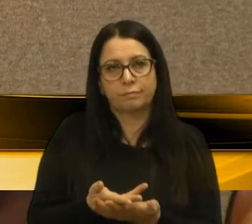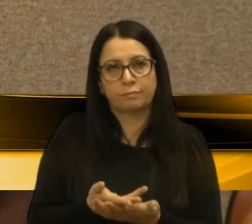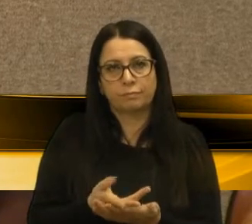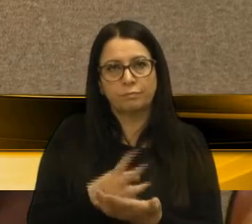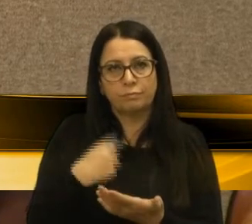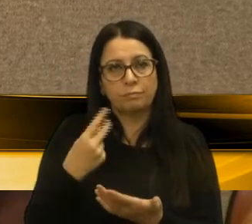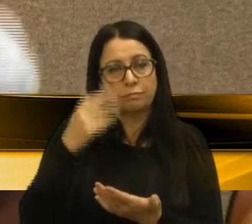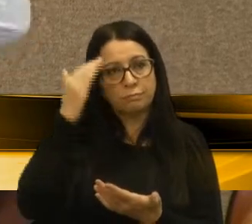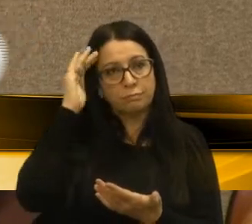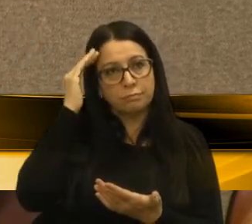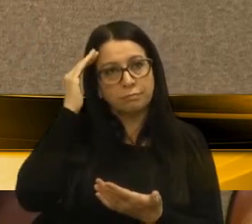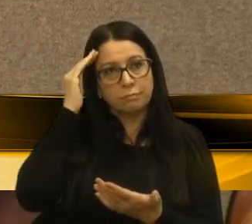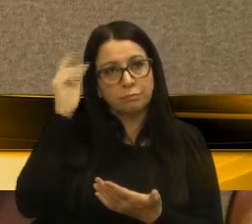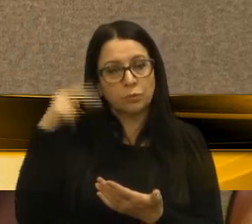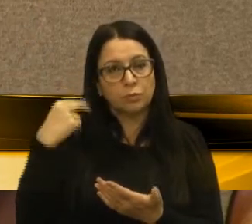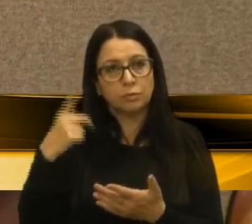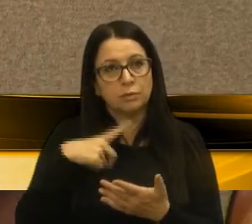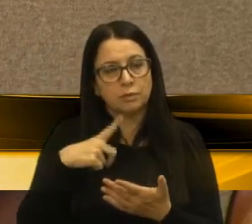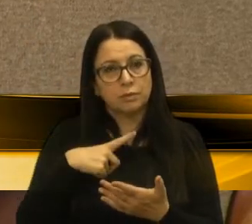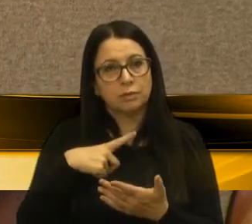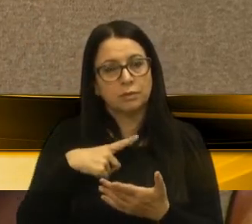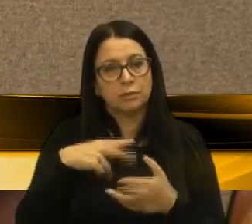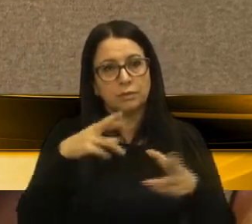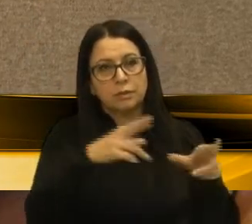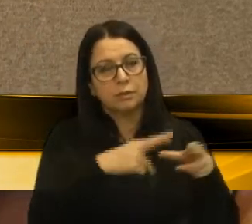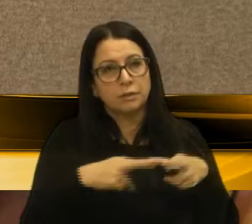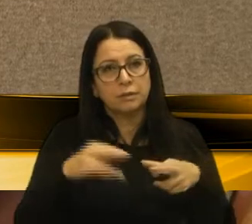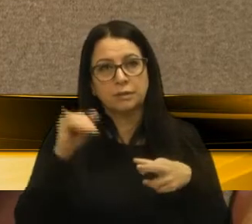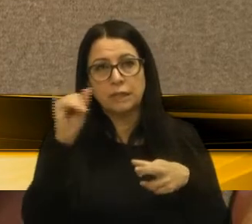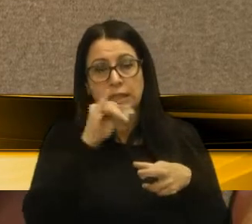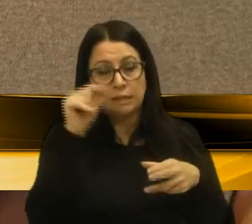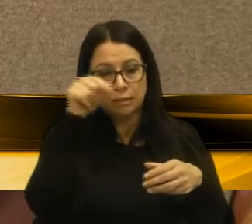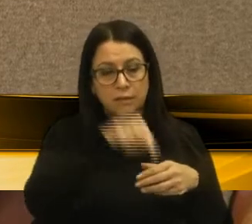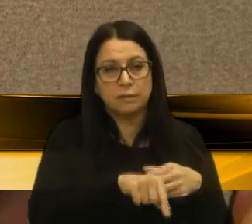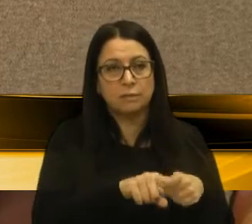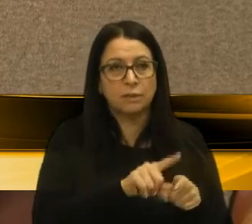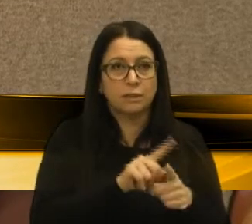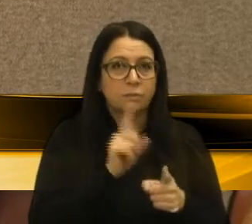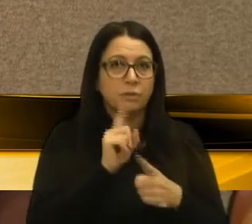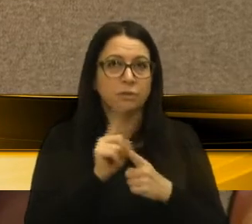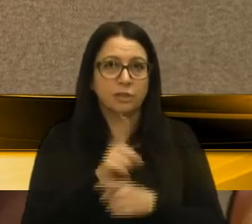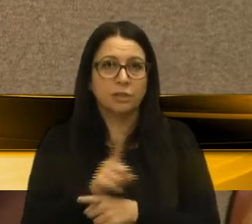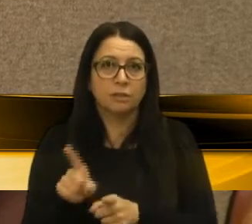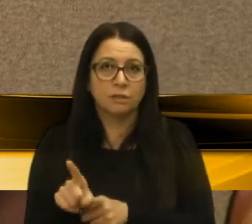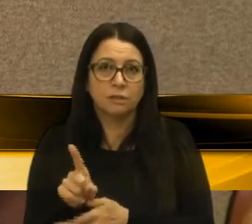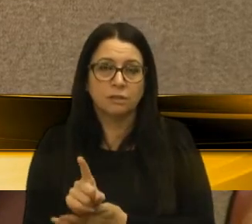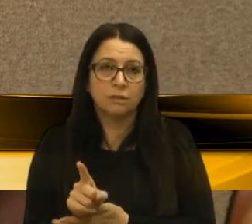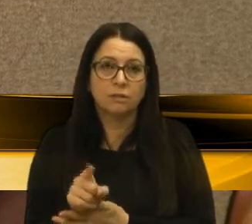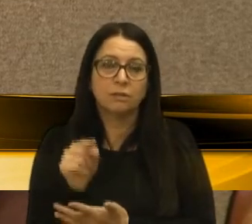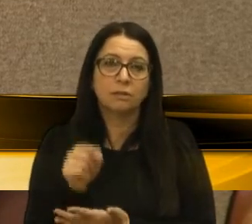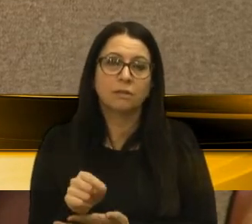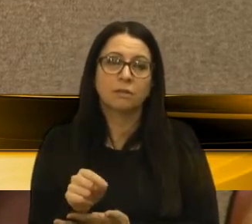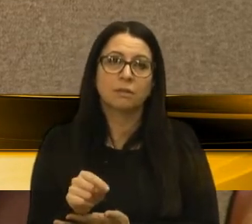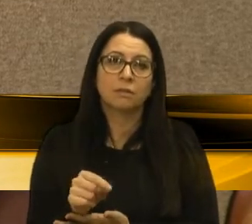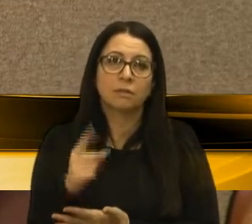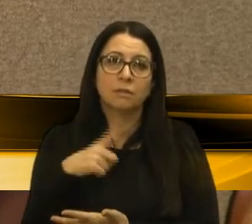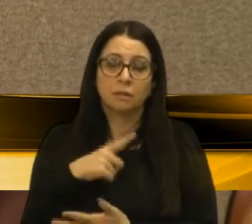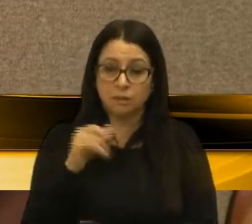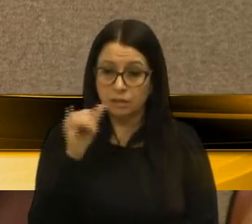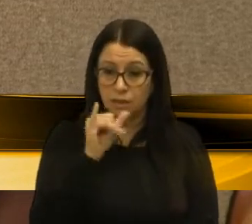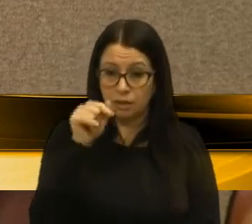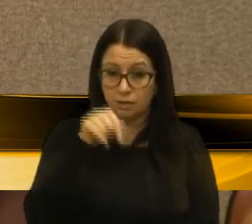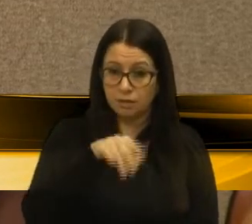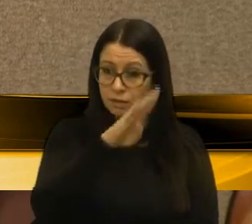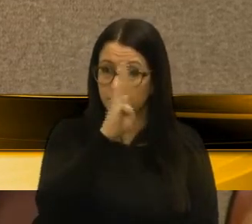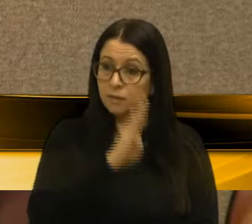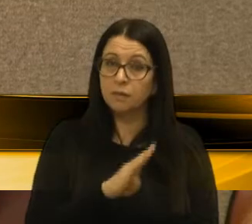que entender isso porque nós estamos numa região de imigração italiana que só tem italianos aqui no